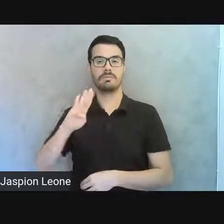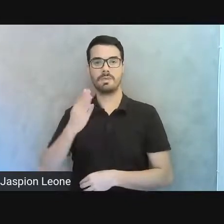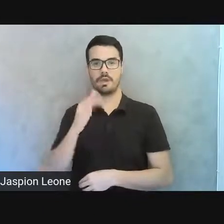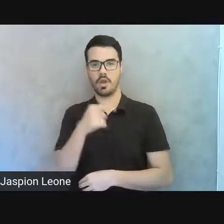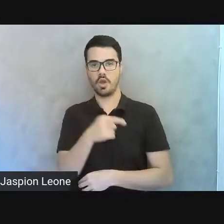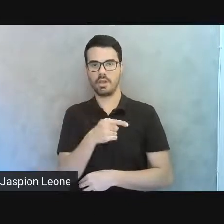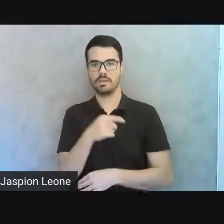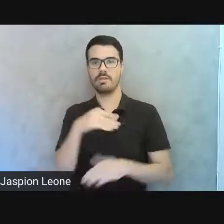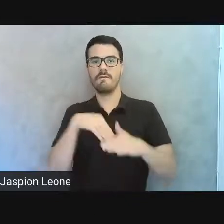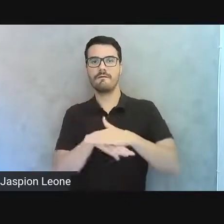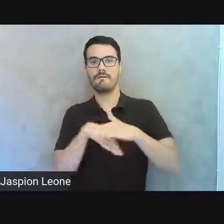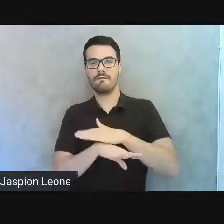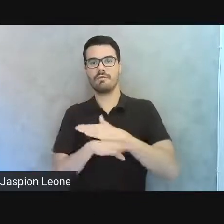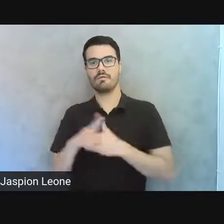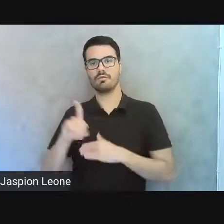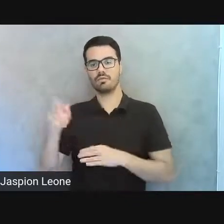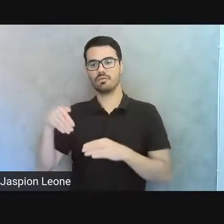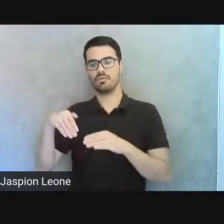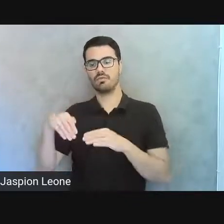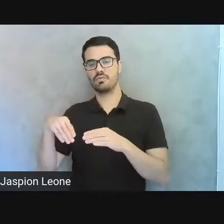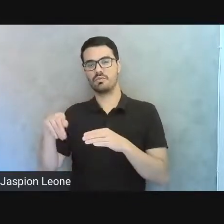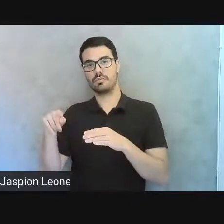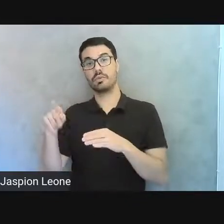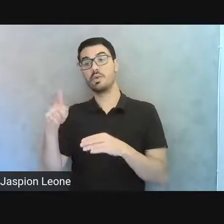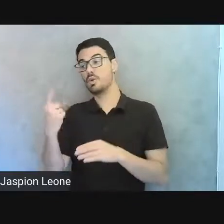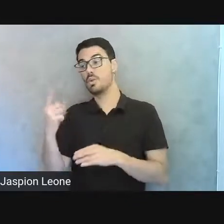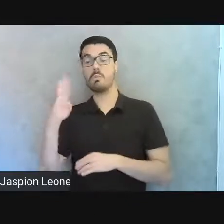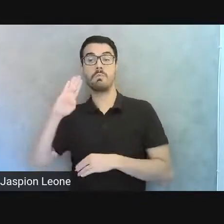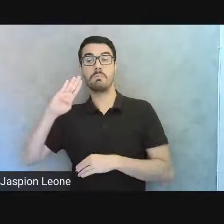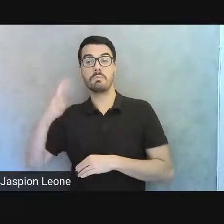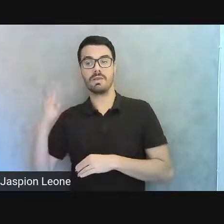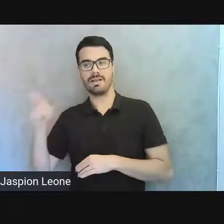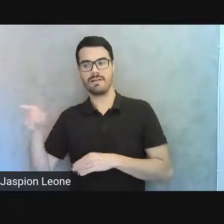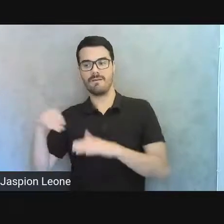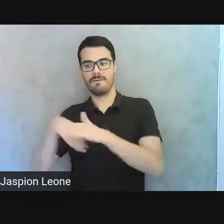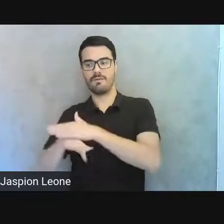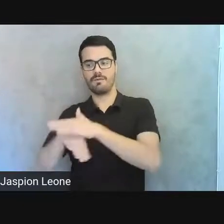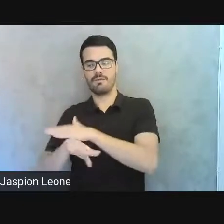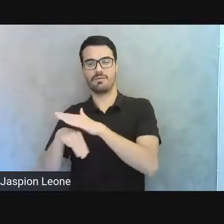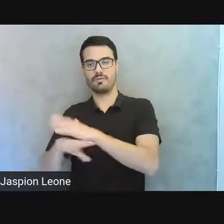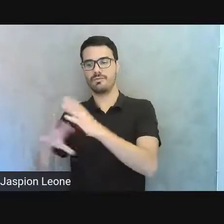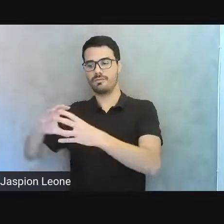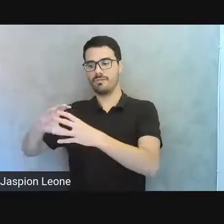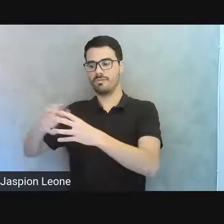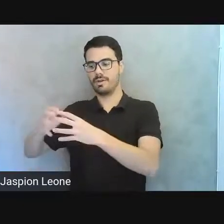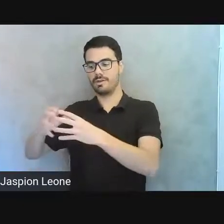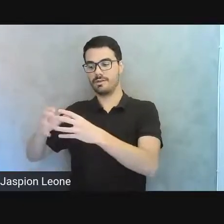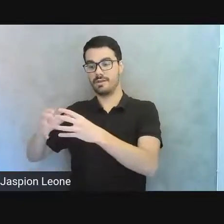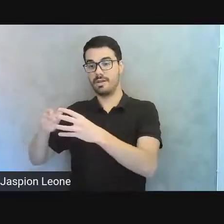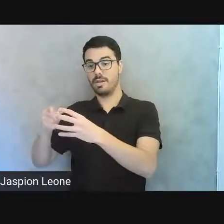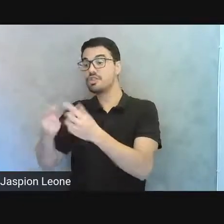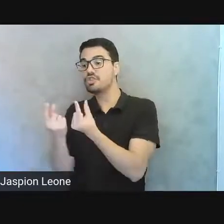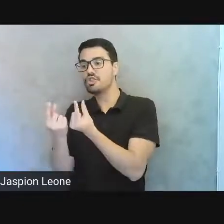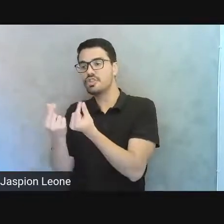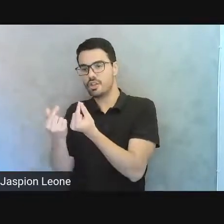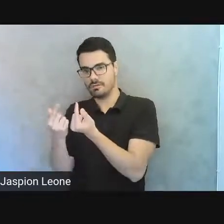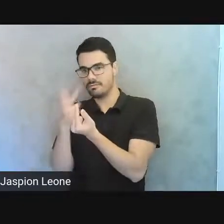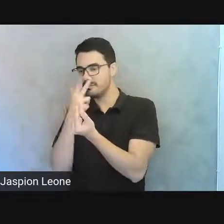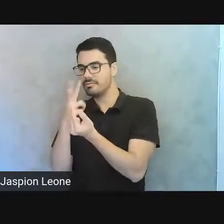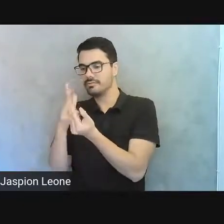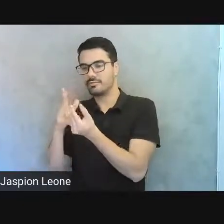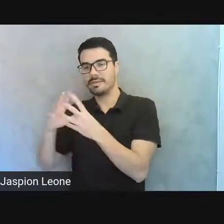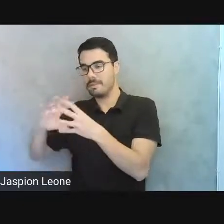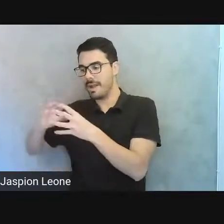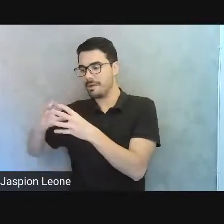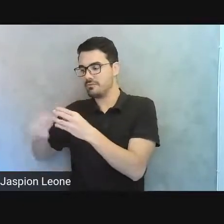fundo eleitoral e 1 bilhão vindo do fundo partidário, né? Esse dinheiro ele é distribuído pelos